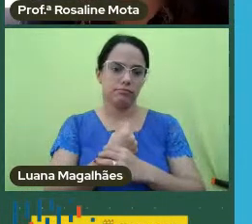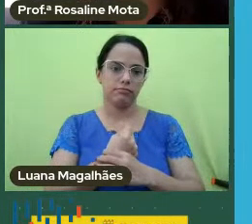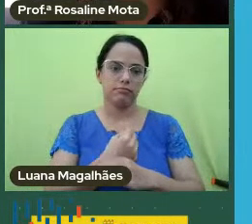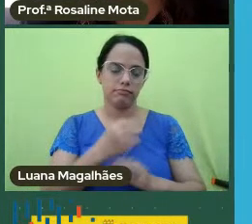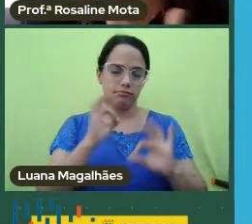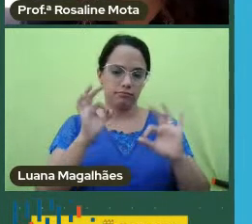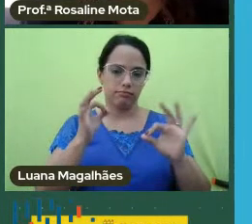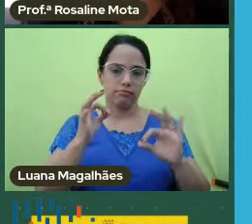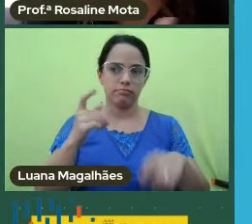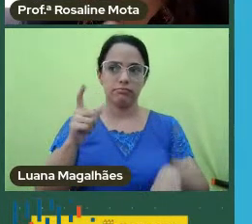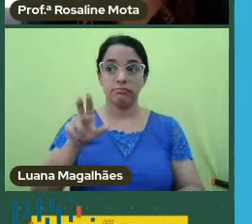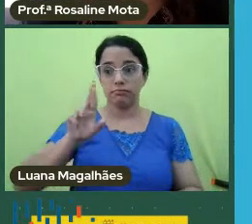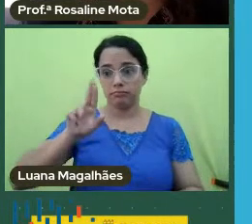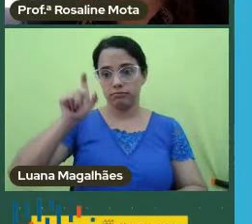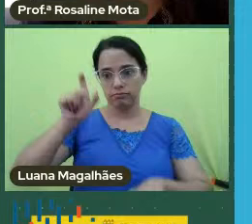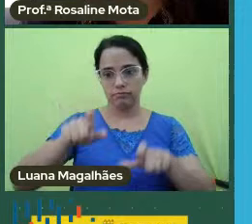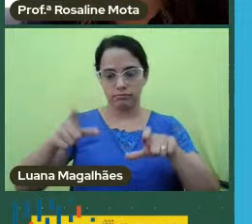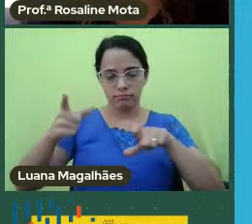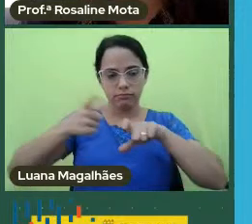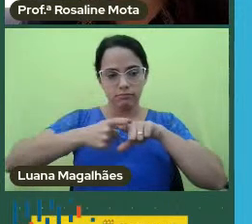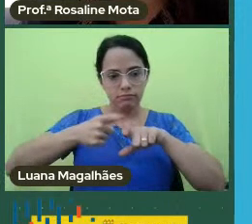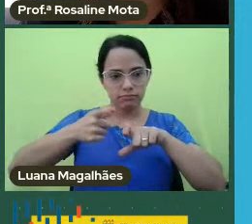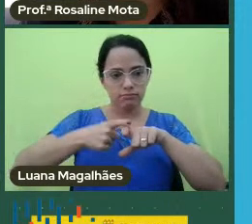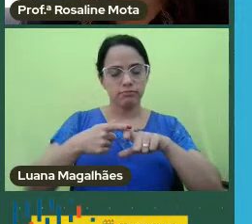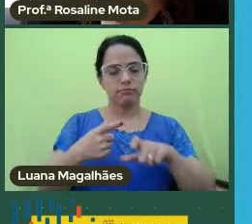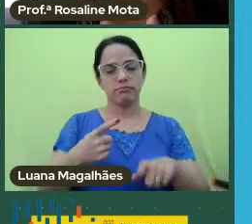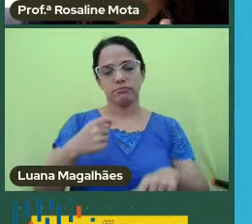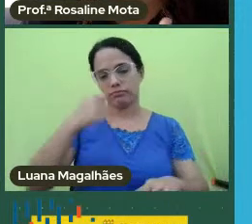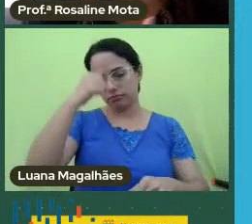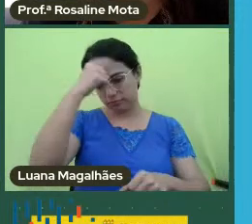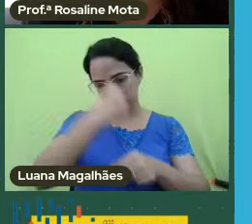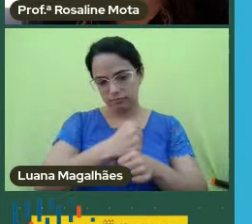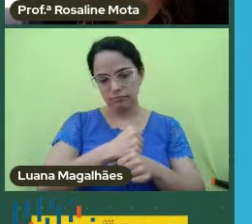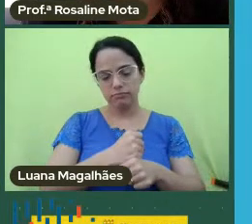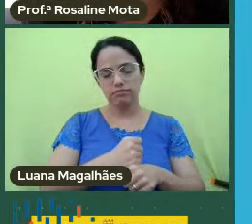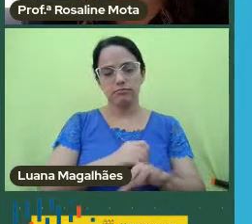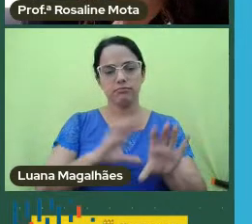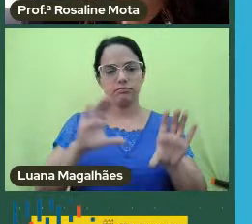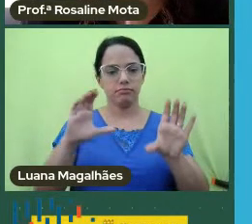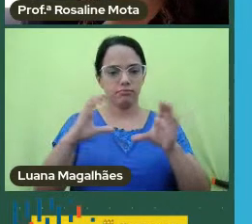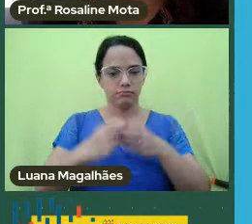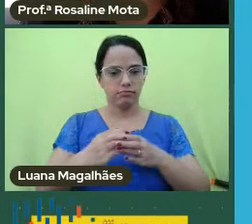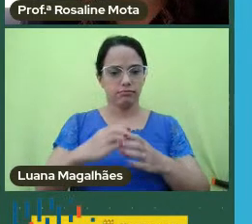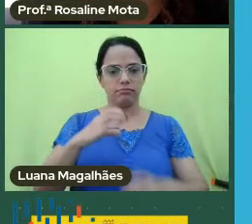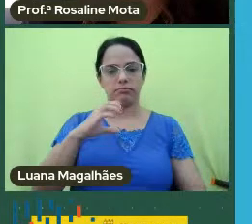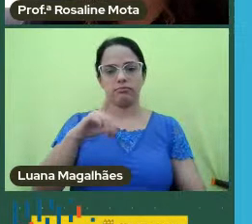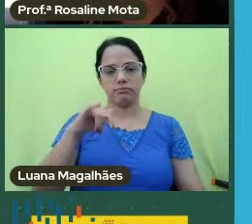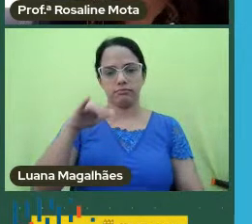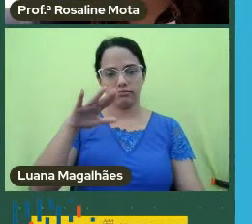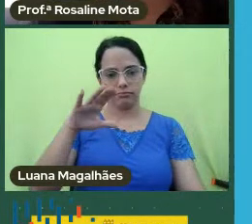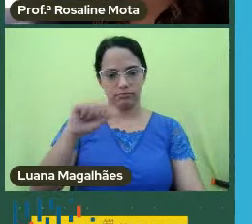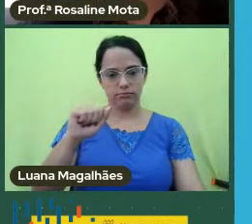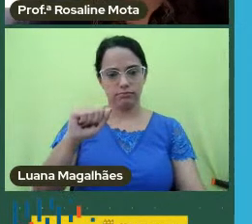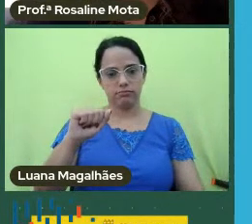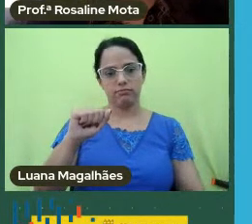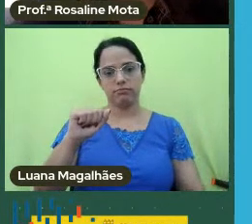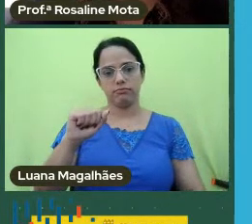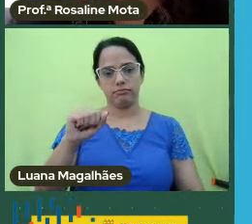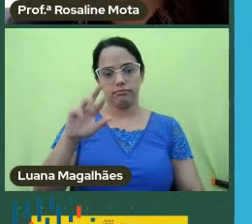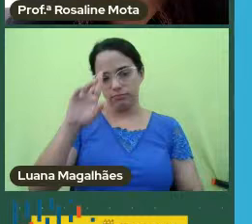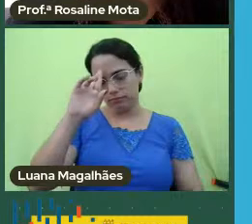cabem aos médicos, a chefia da equipe, a chefia da clínica e a direção técnica da unidade.